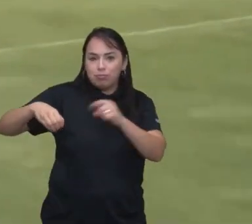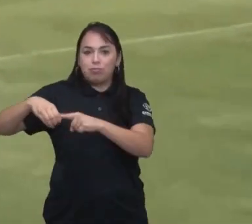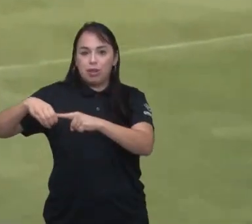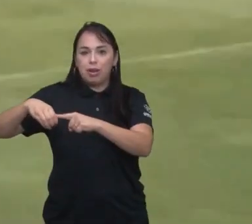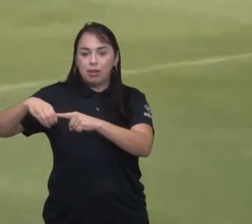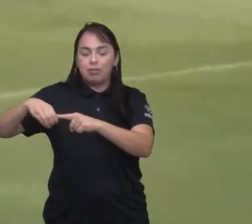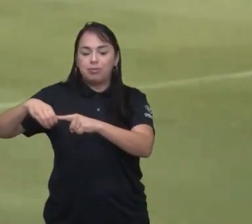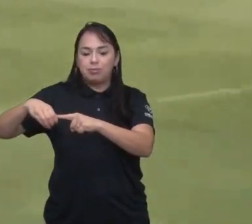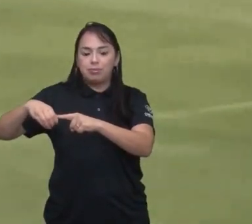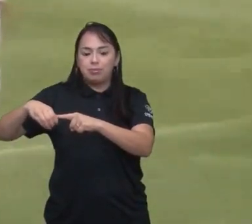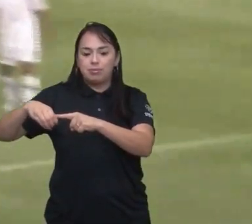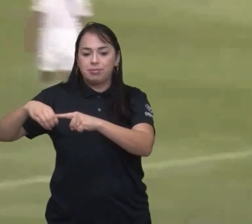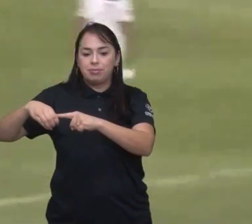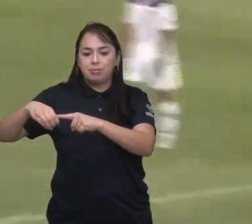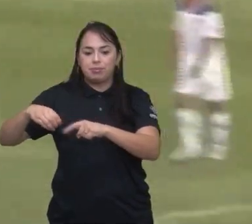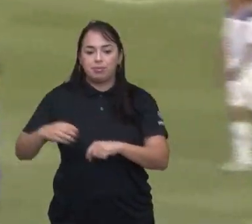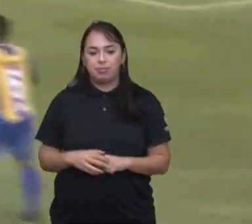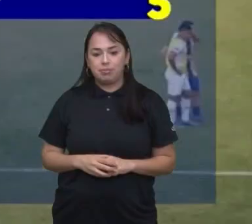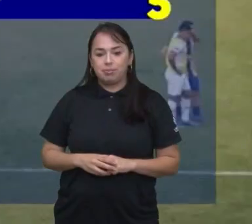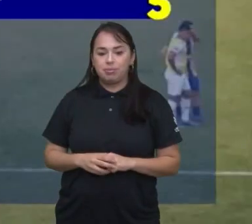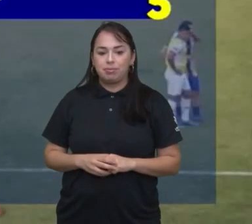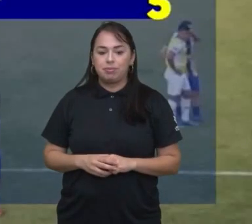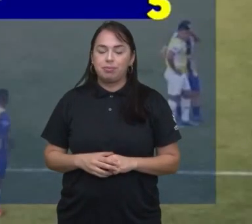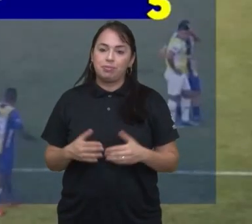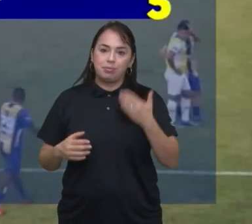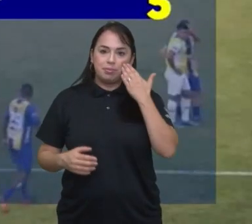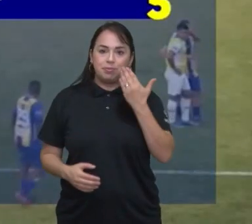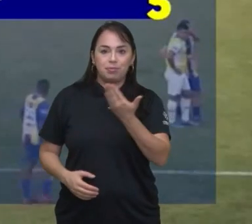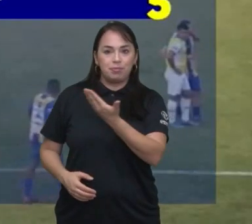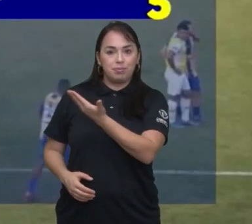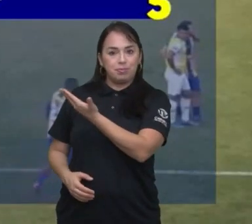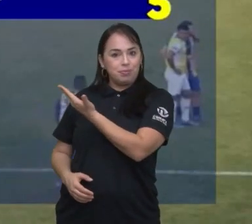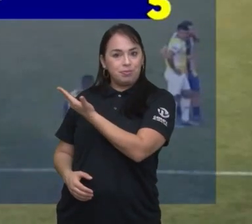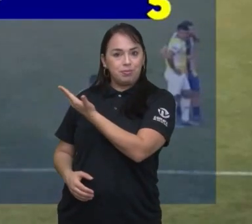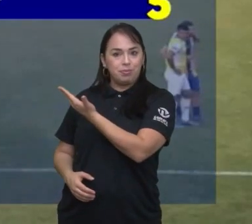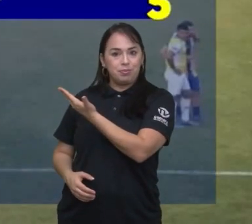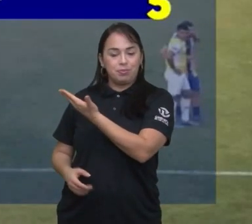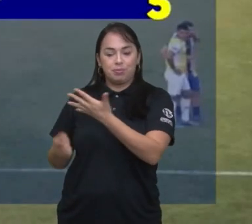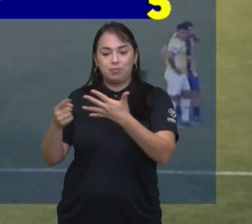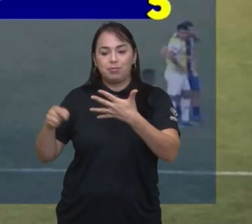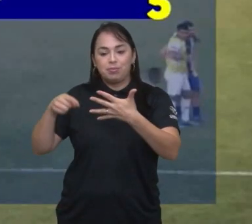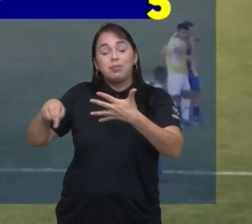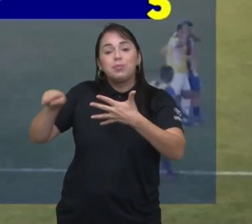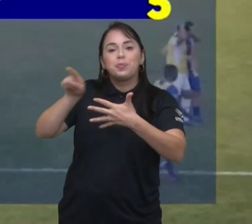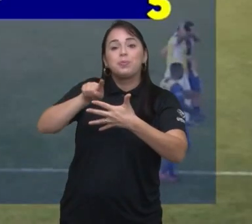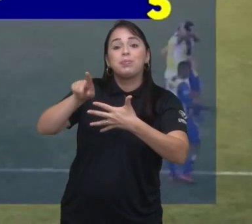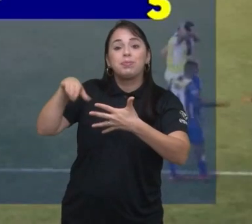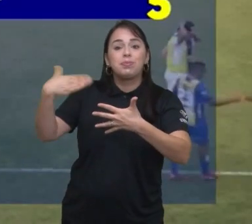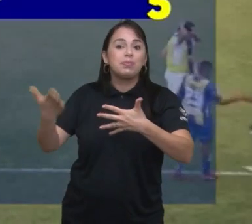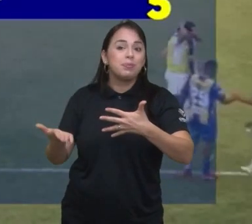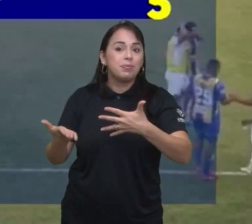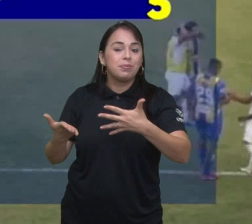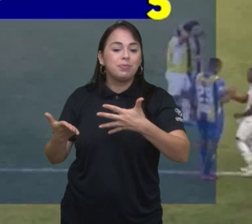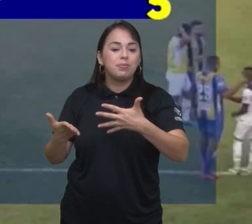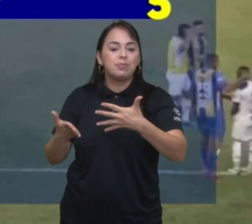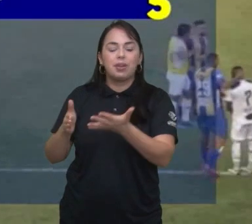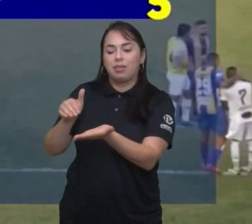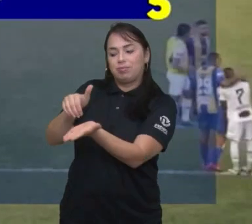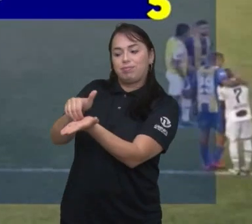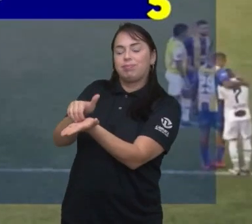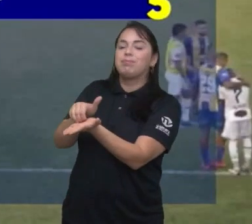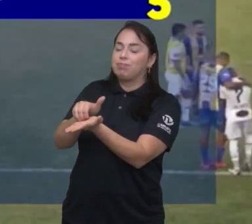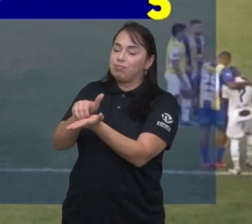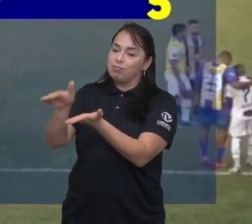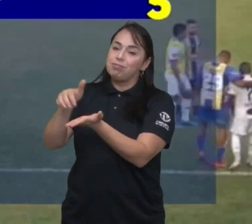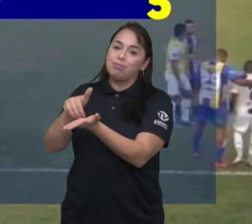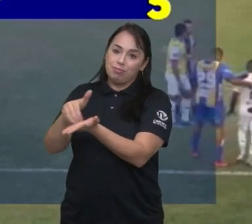para empatar a partida aos 44. Só que não restava tempo para mais nada. E com esse resultado, o São José estava eliminado do sonho